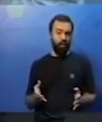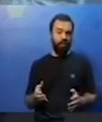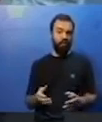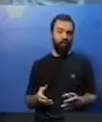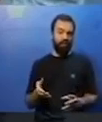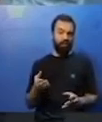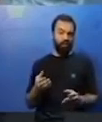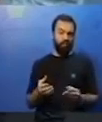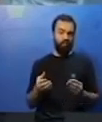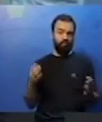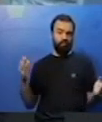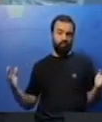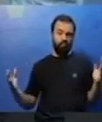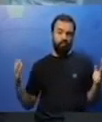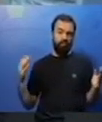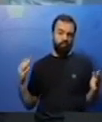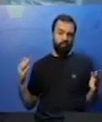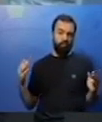o contrário.